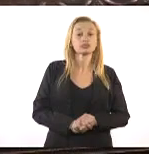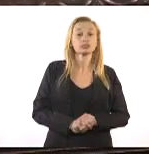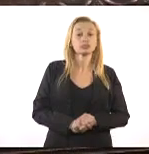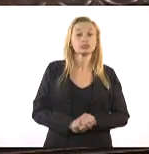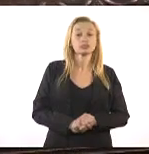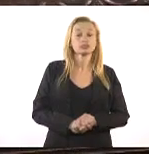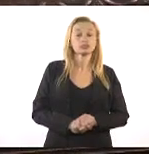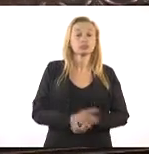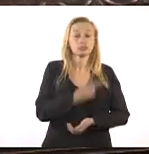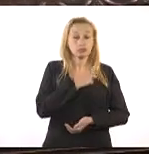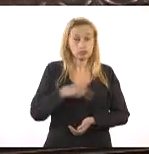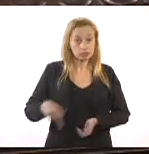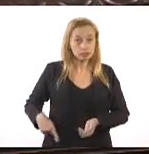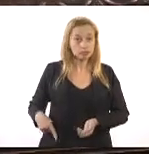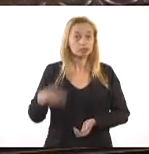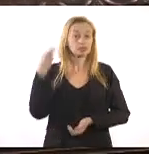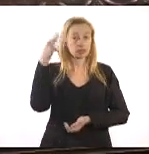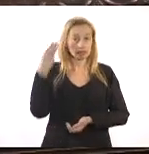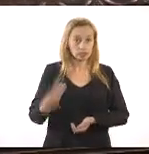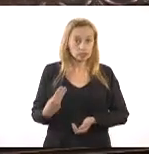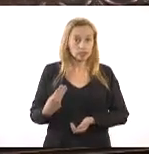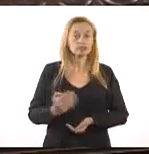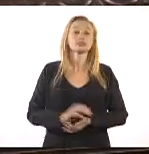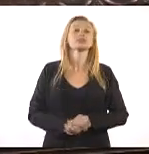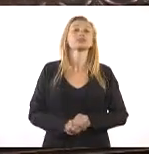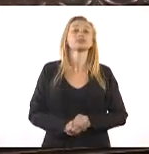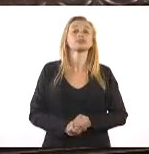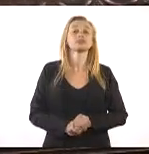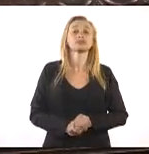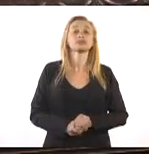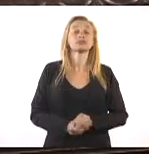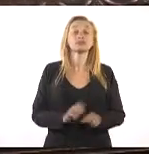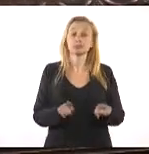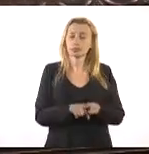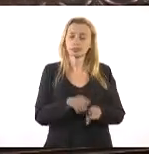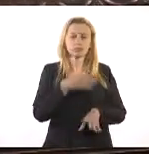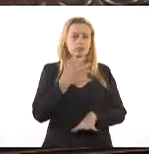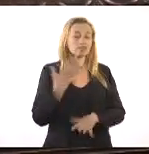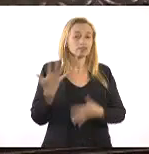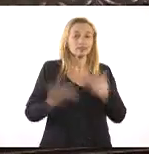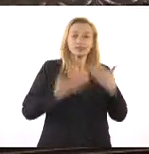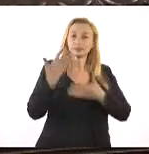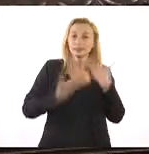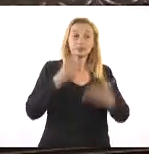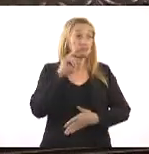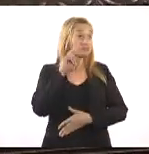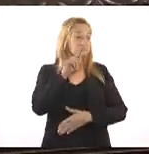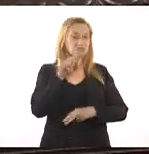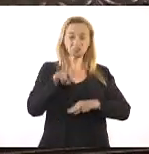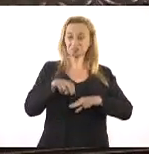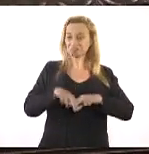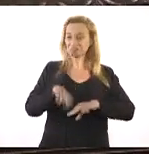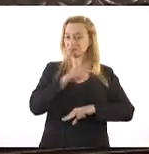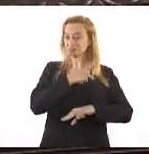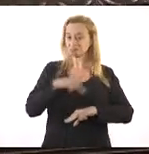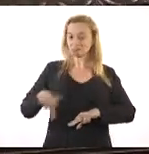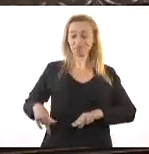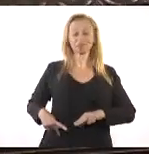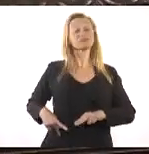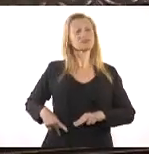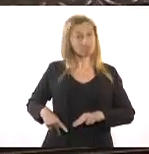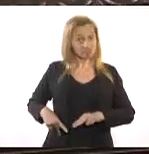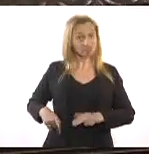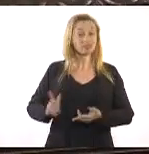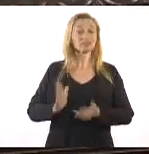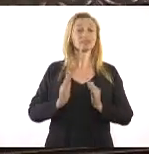Obrigada. presidenta Mônica, também é um prazer vê-la assumir a presidência